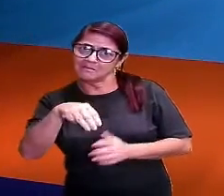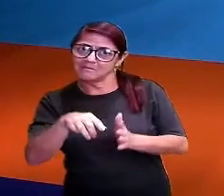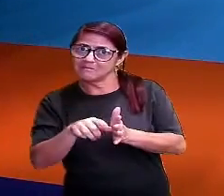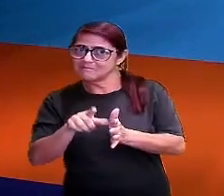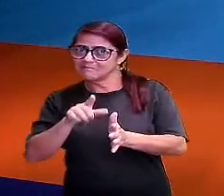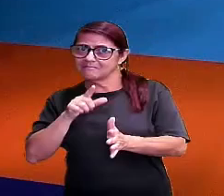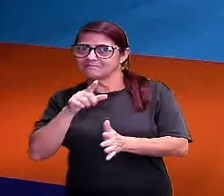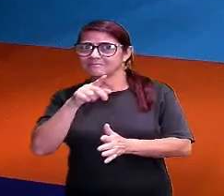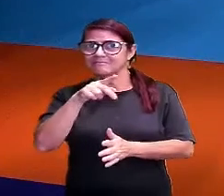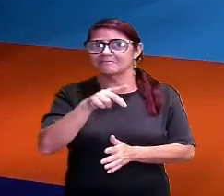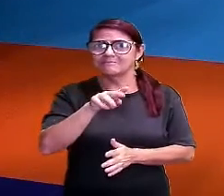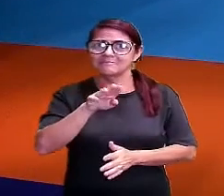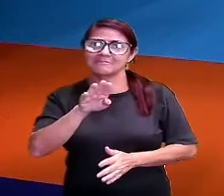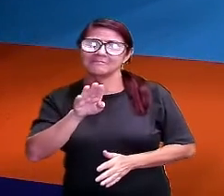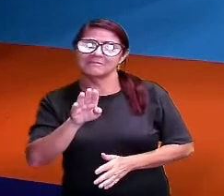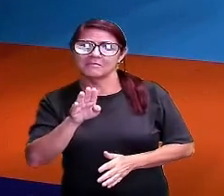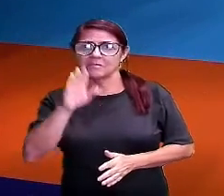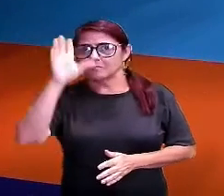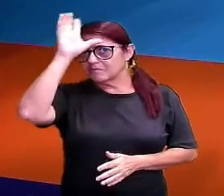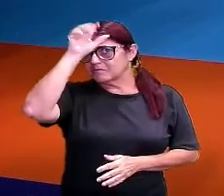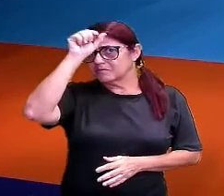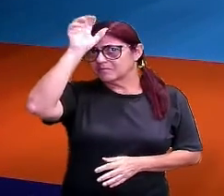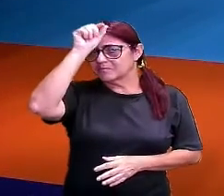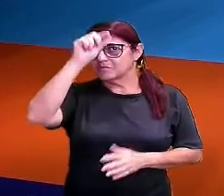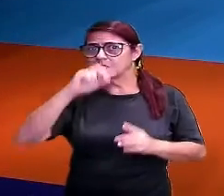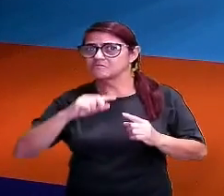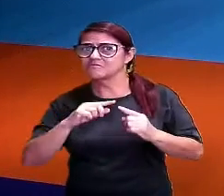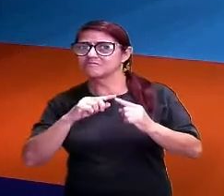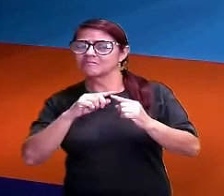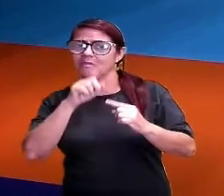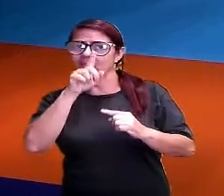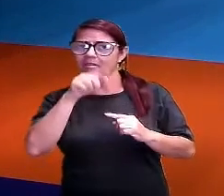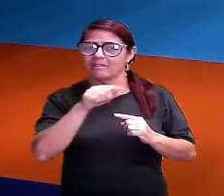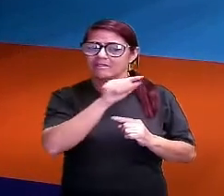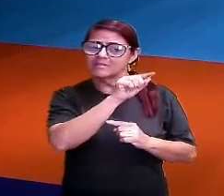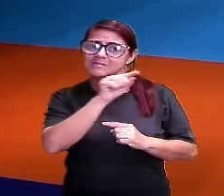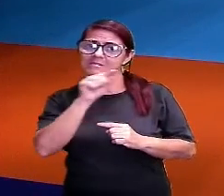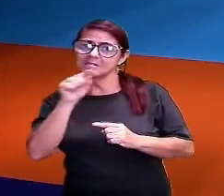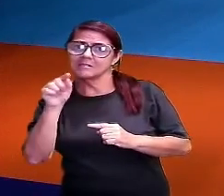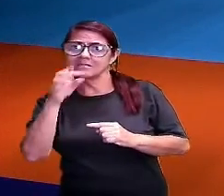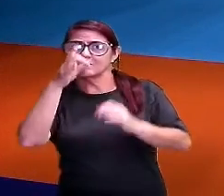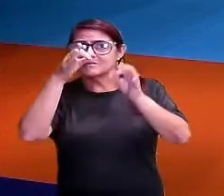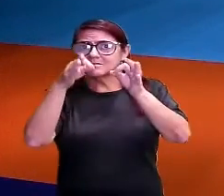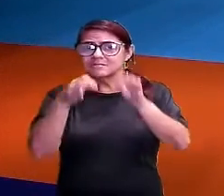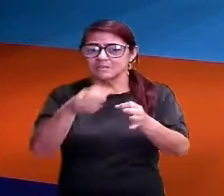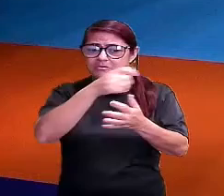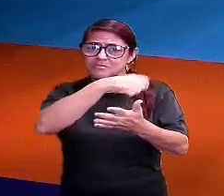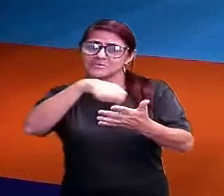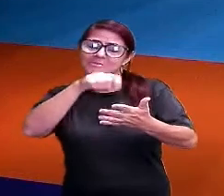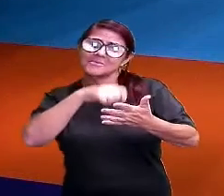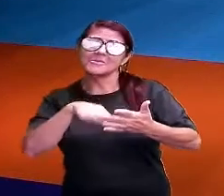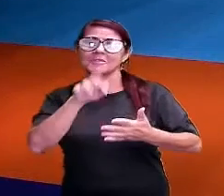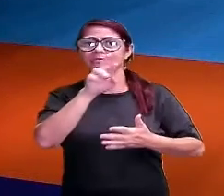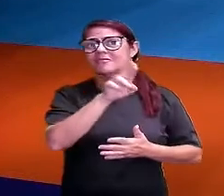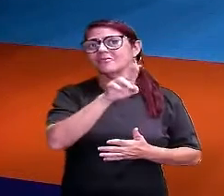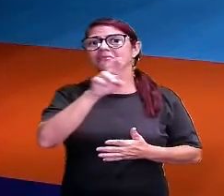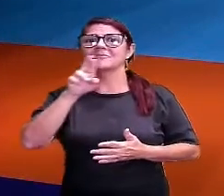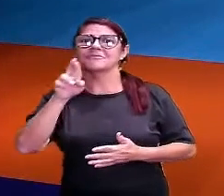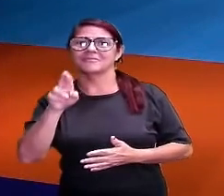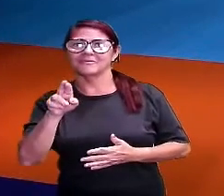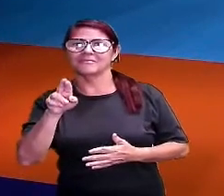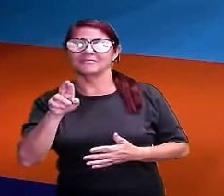B. O objetivo da aprendizagem de hoje é grafar corretamente as palavras com R ou